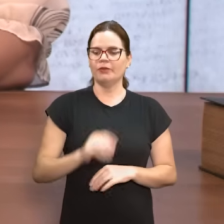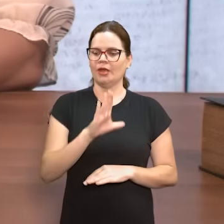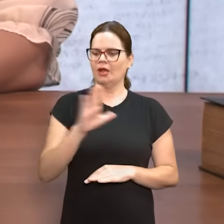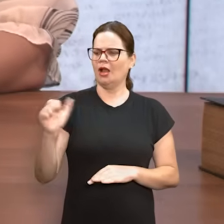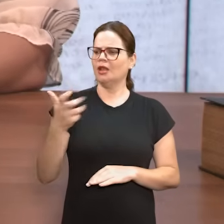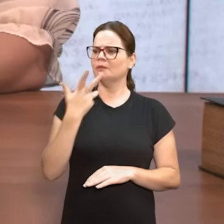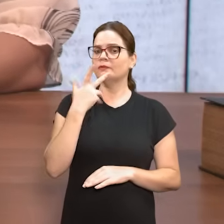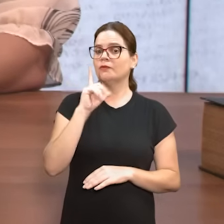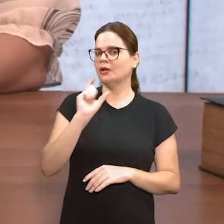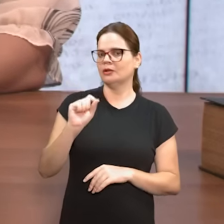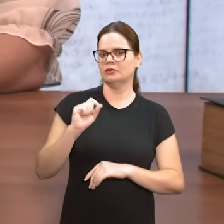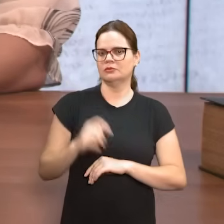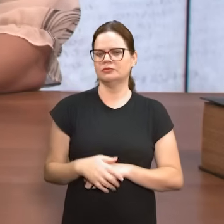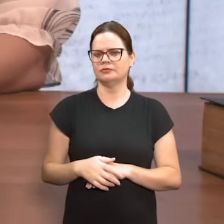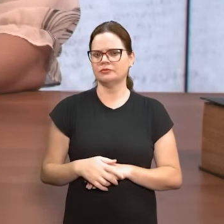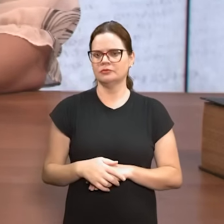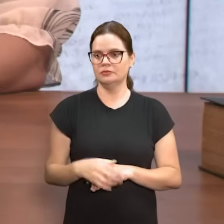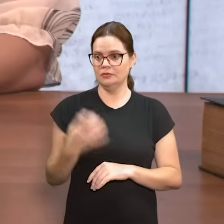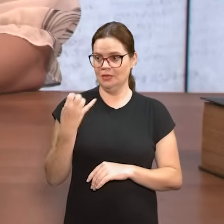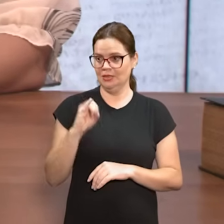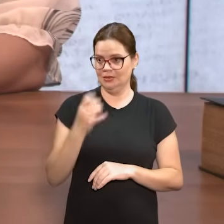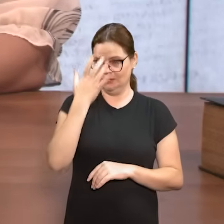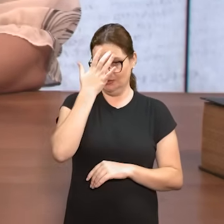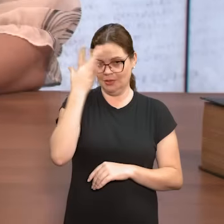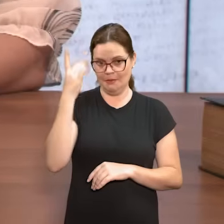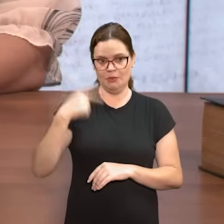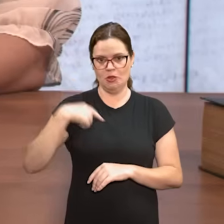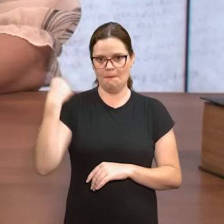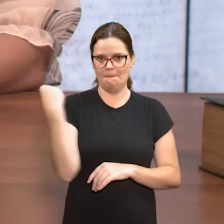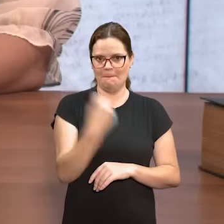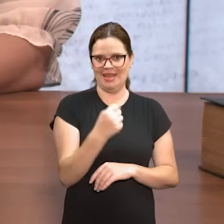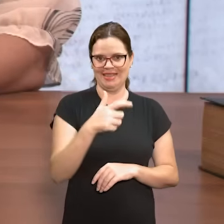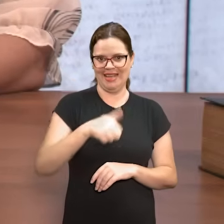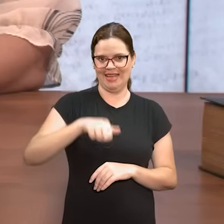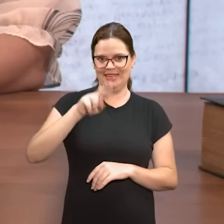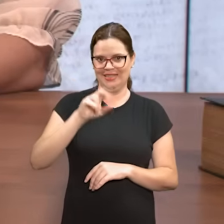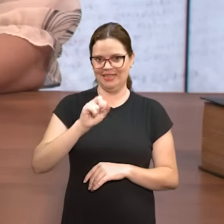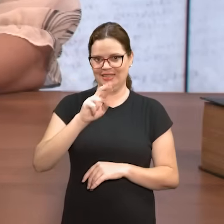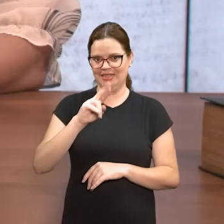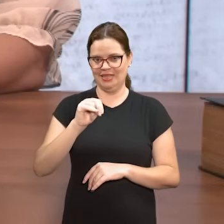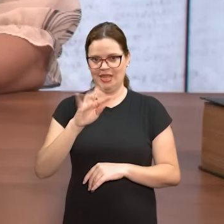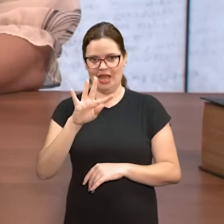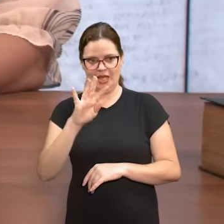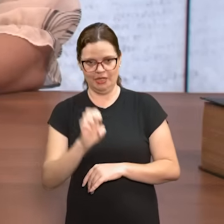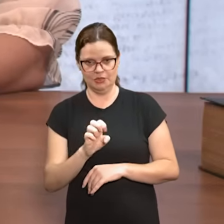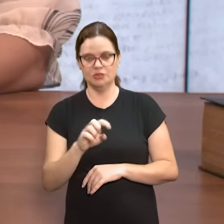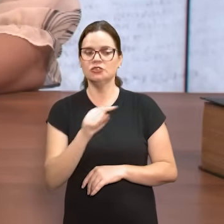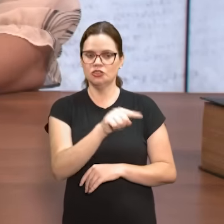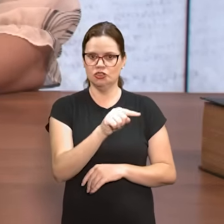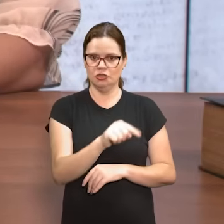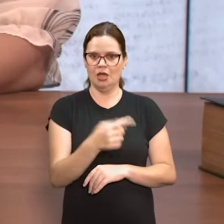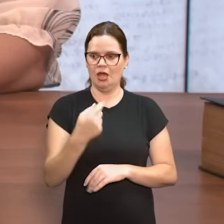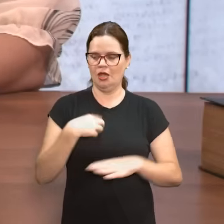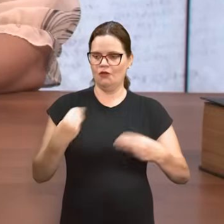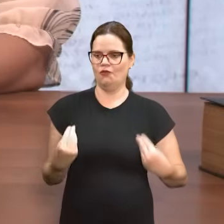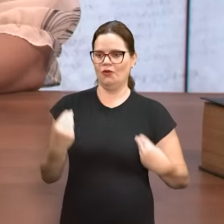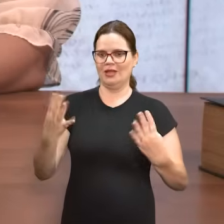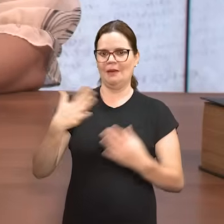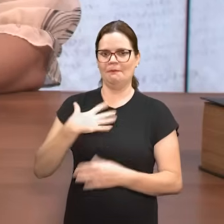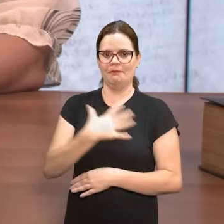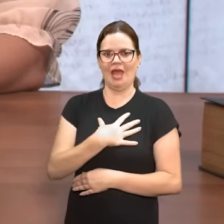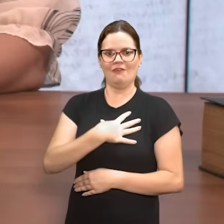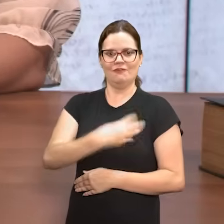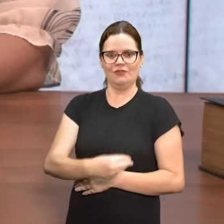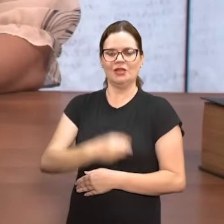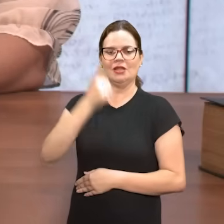Calebe: quem ferir a Quiriate-Séfer e a tomar, lhe darei a minha filha Axa